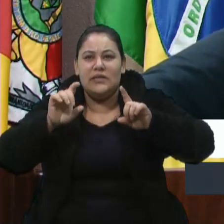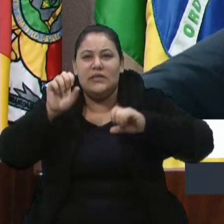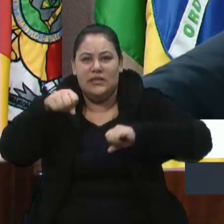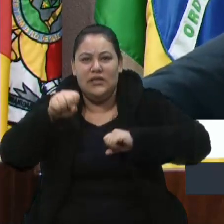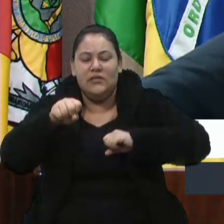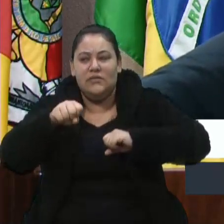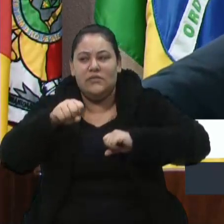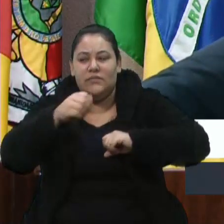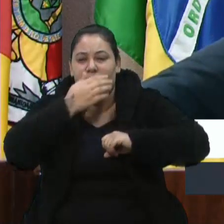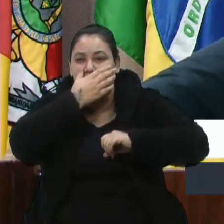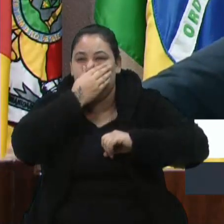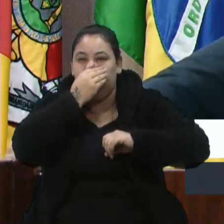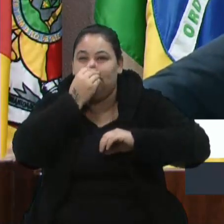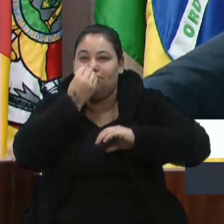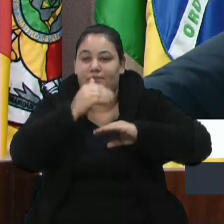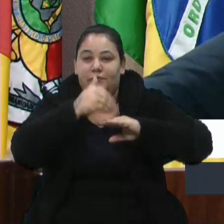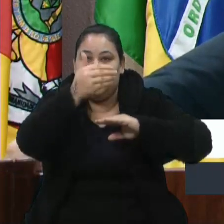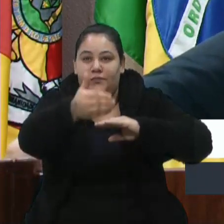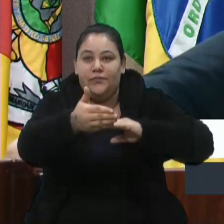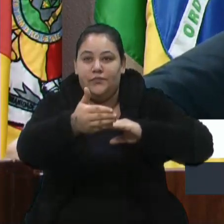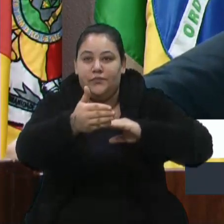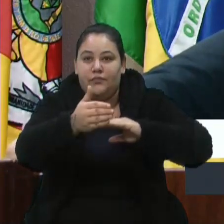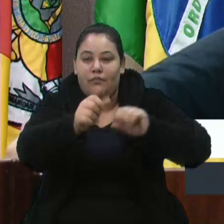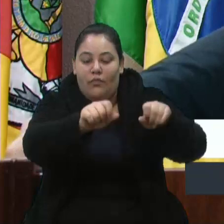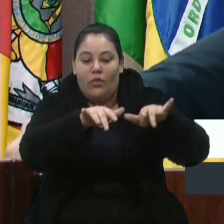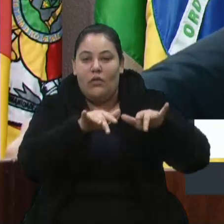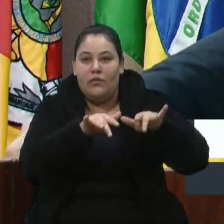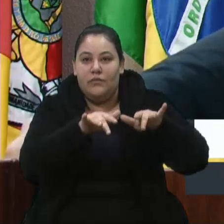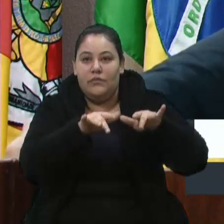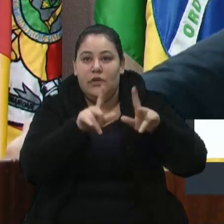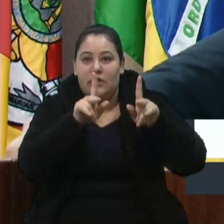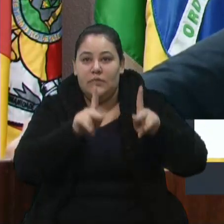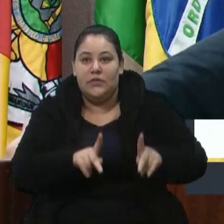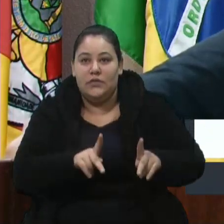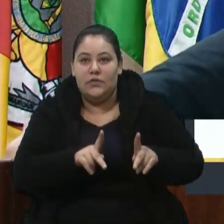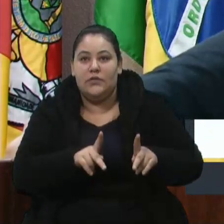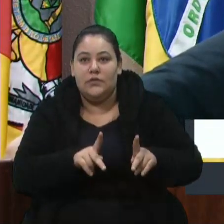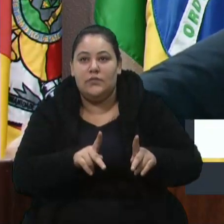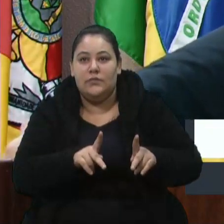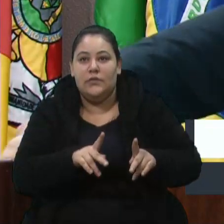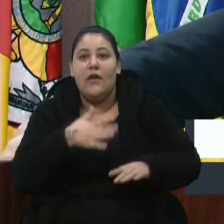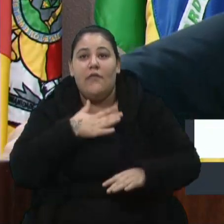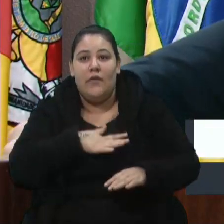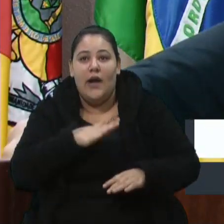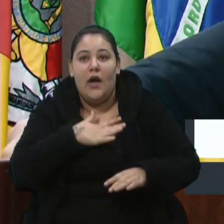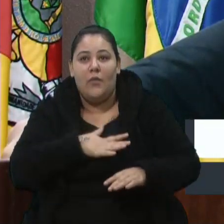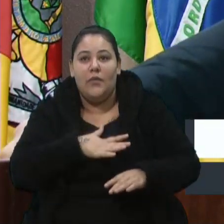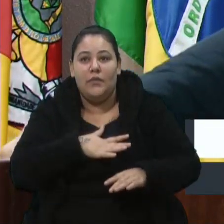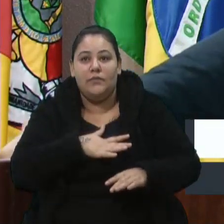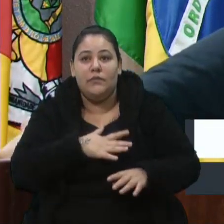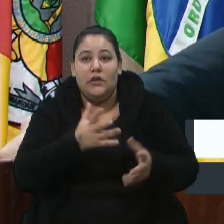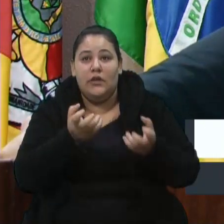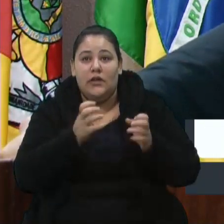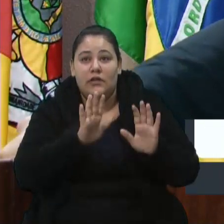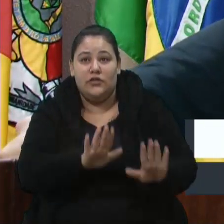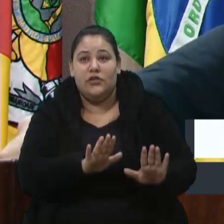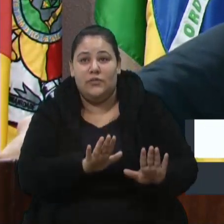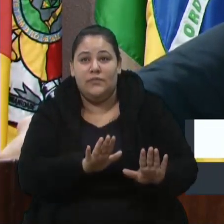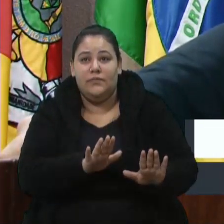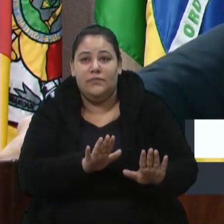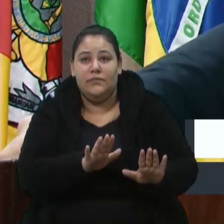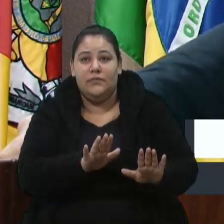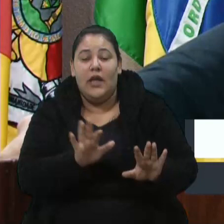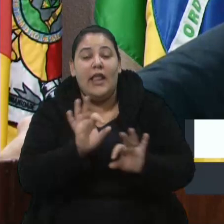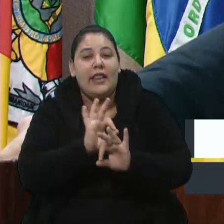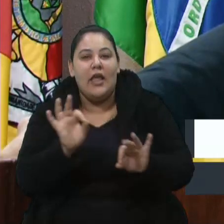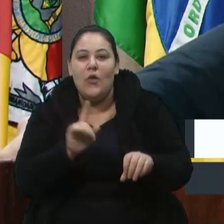pacífica de fora do plenário. Todo momento essas pessoas estavam de forma pacífica, e eu quero deixar registrado isso aqui. Em nenhum momento elas se alteraram, em